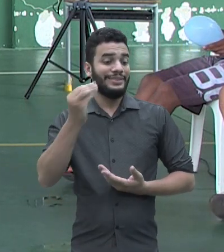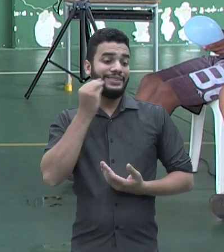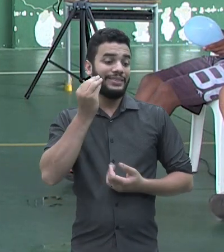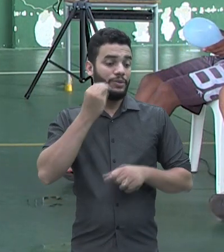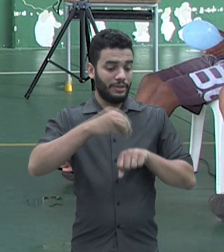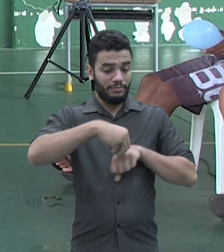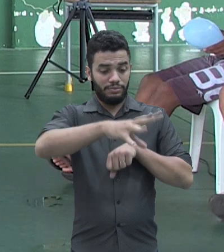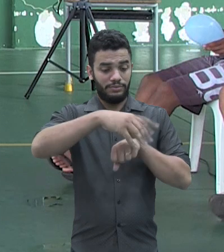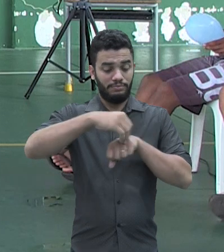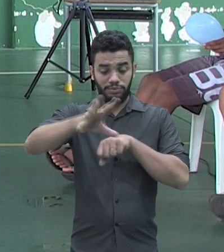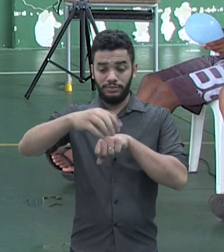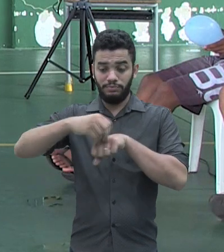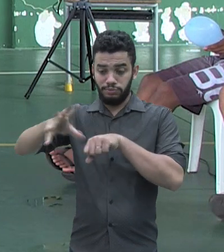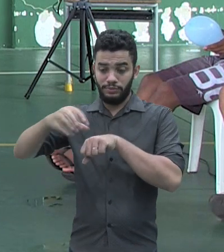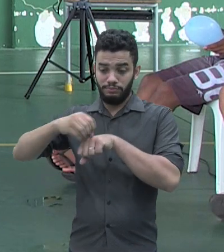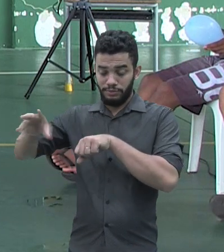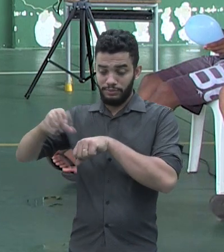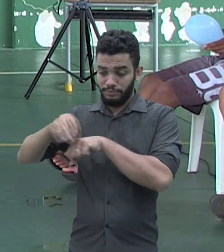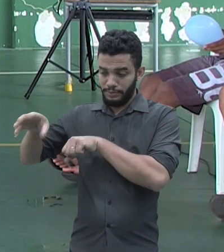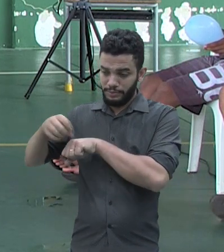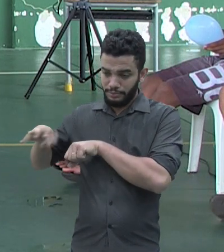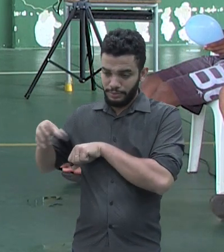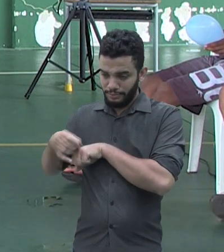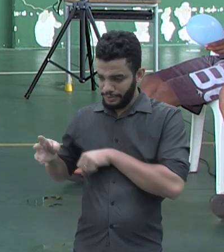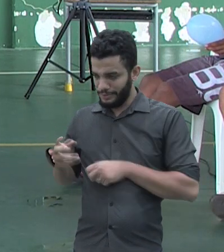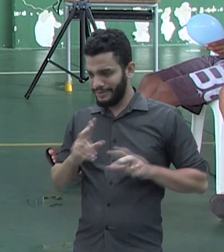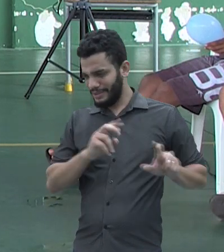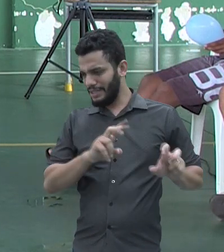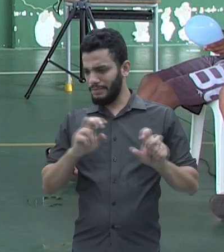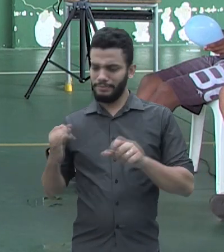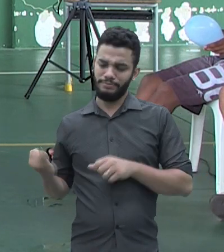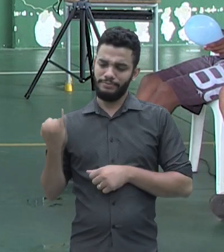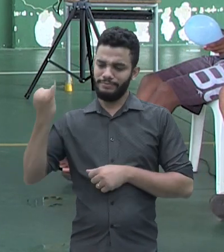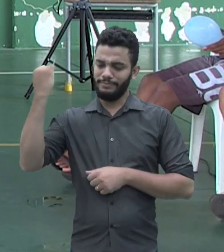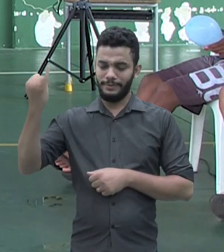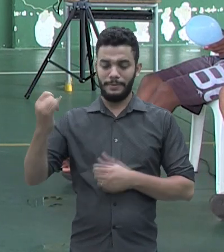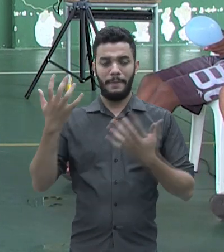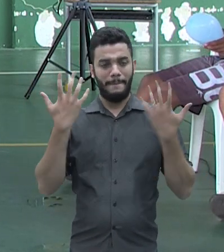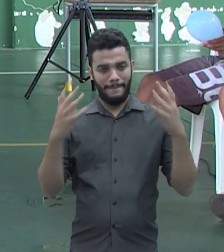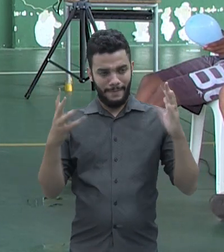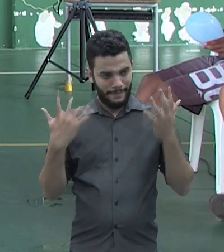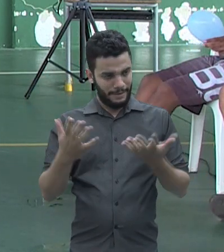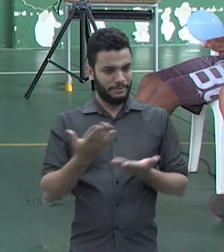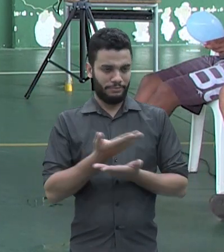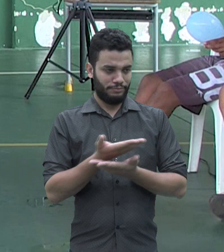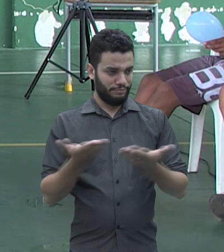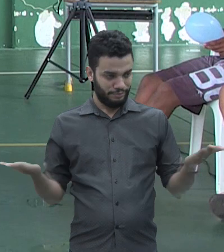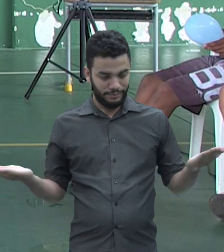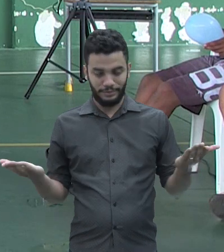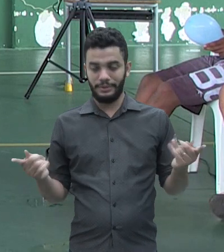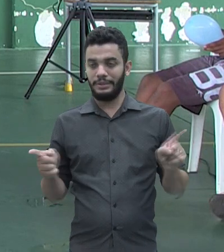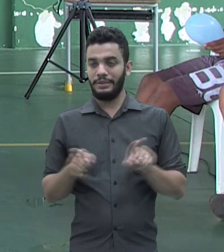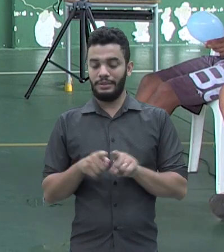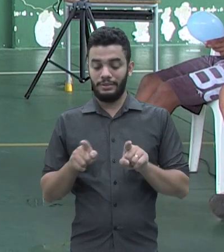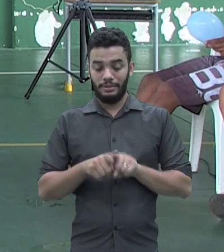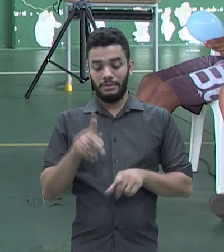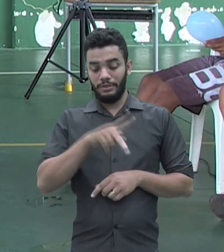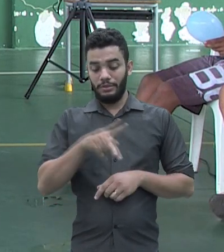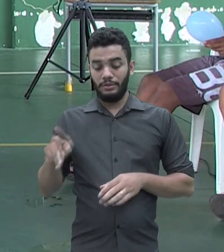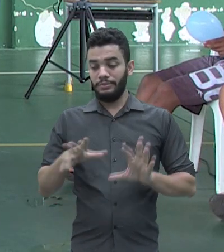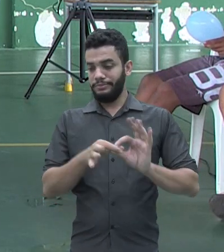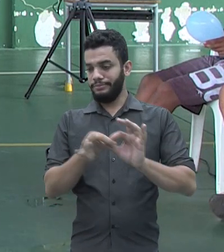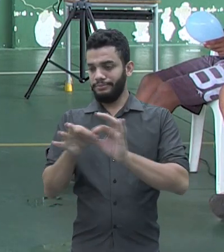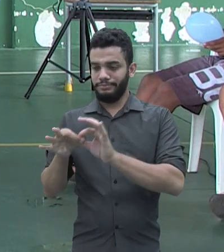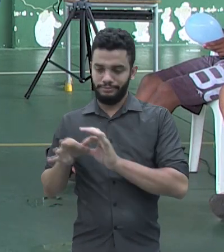a gente está vendo aí agora o resultado. Então, parabéns para vocês, parabéns para o Tarciso, para os professores que participaram.